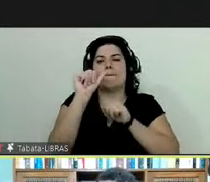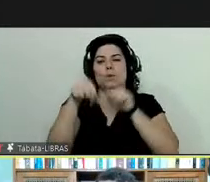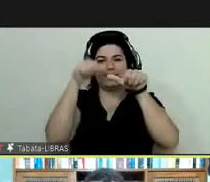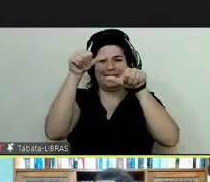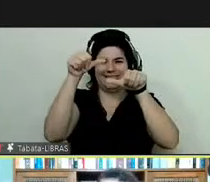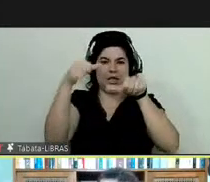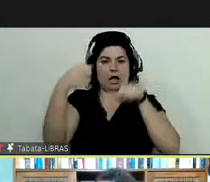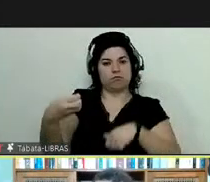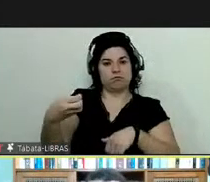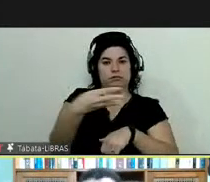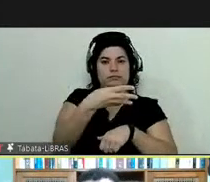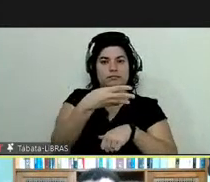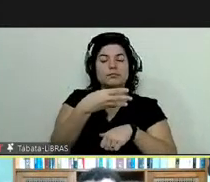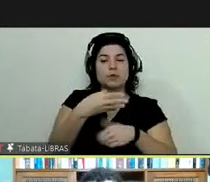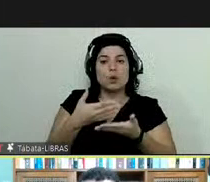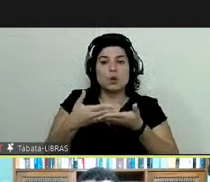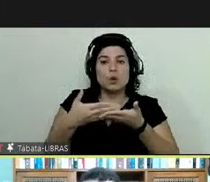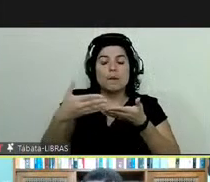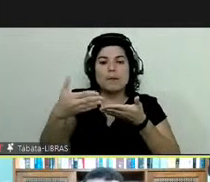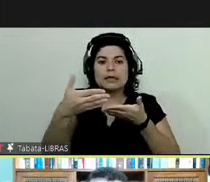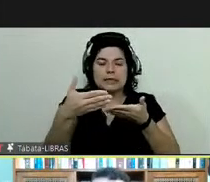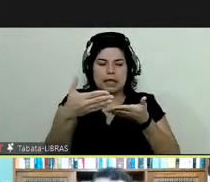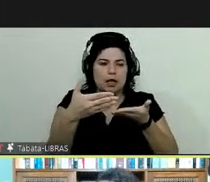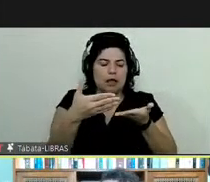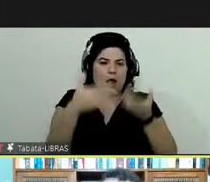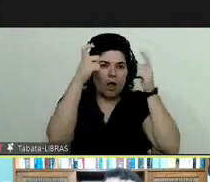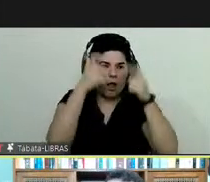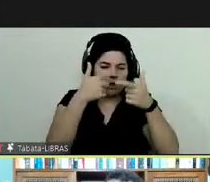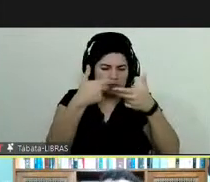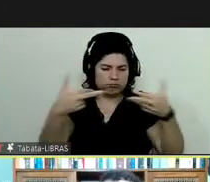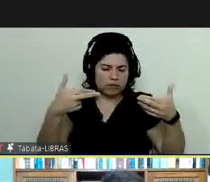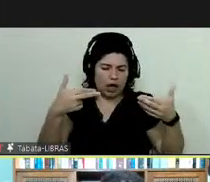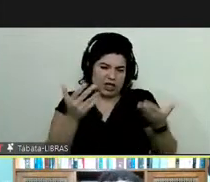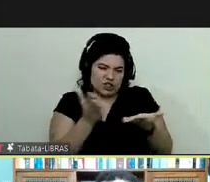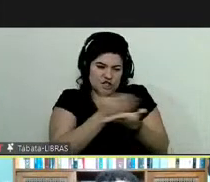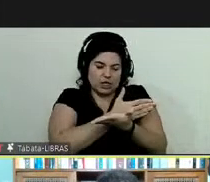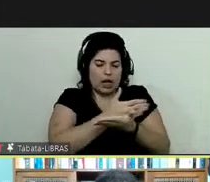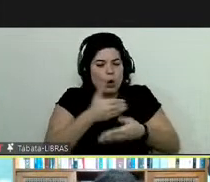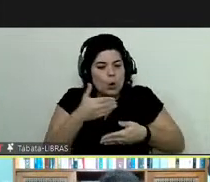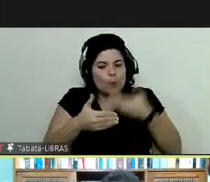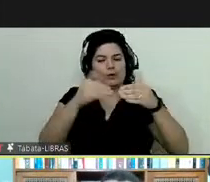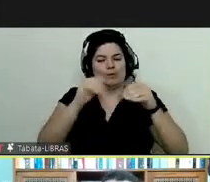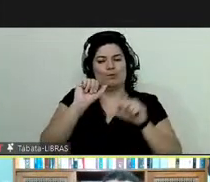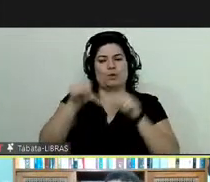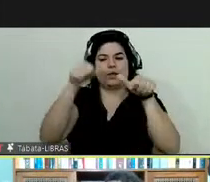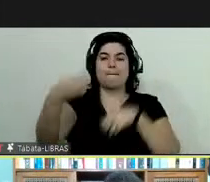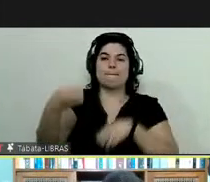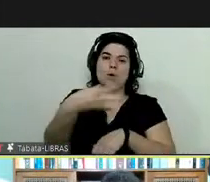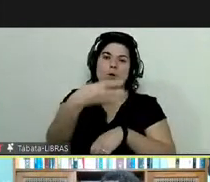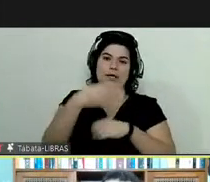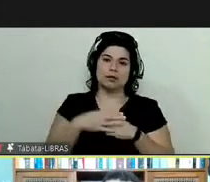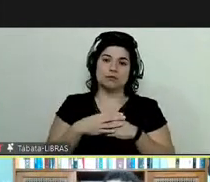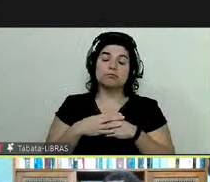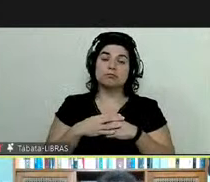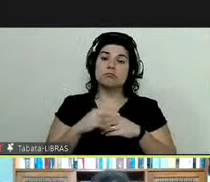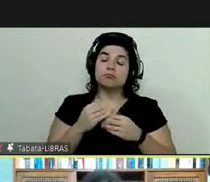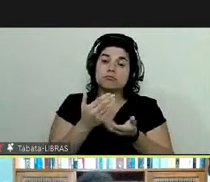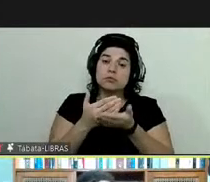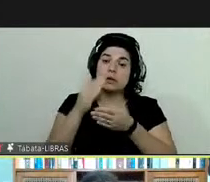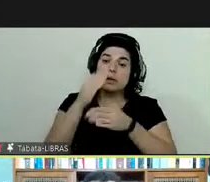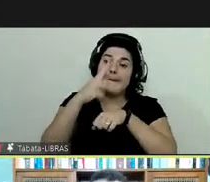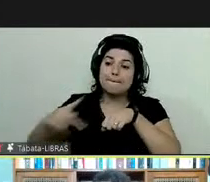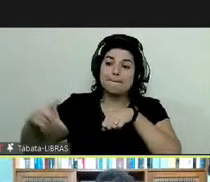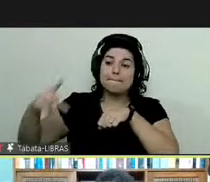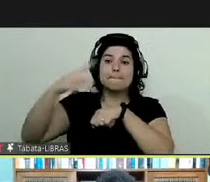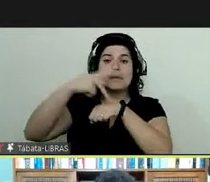primeiro foram varrendo aquele entulho feudal e foram se tornando estados nacionais né modernos enfim foram se tornando o